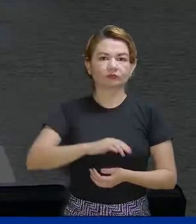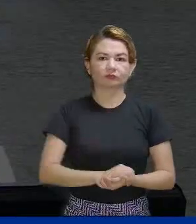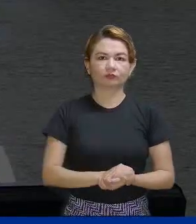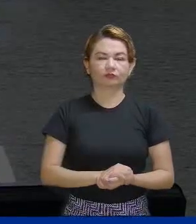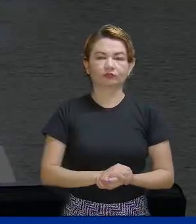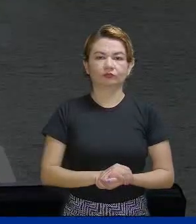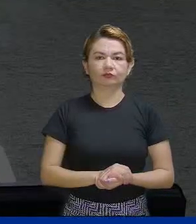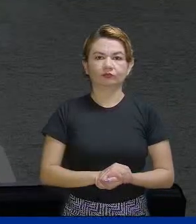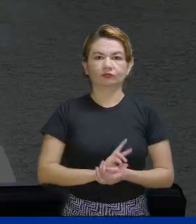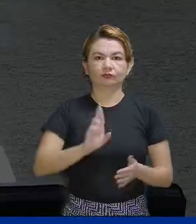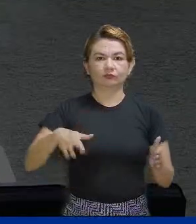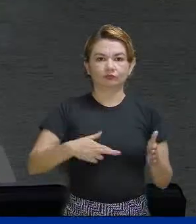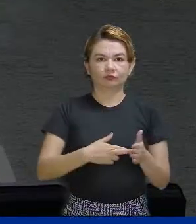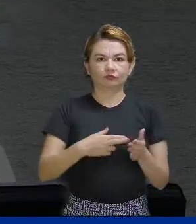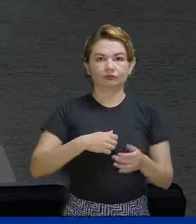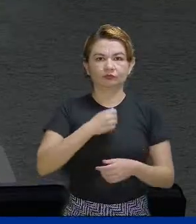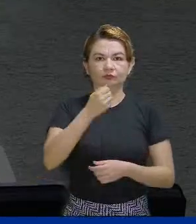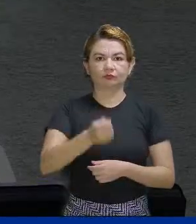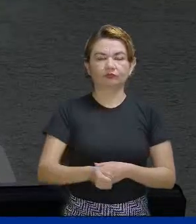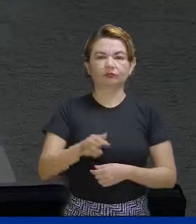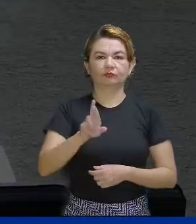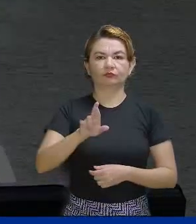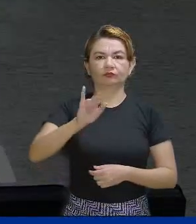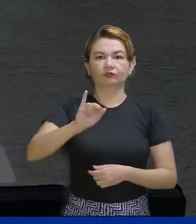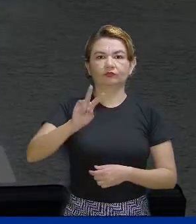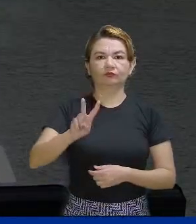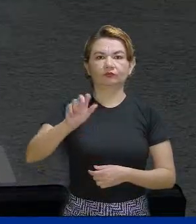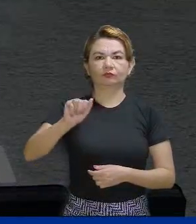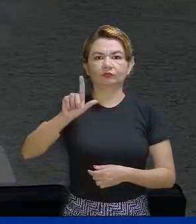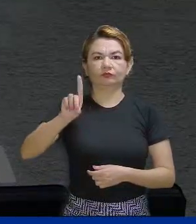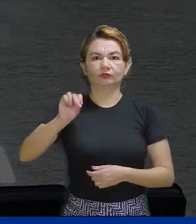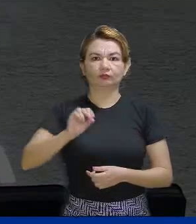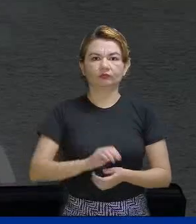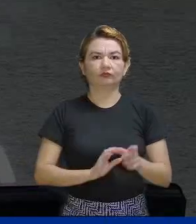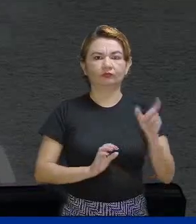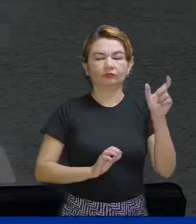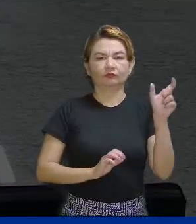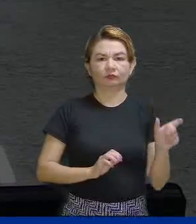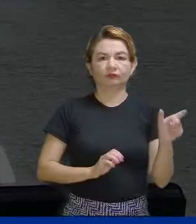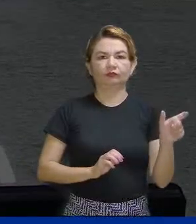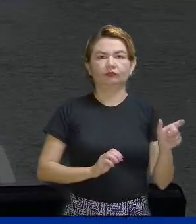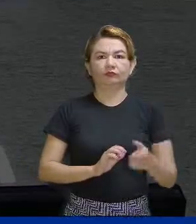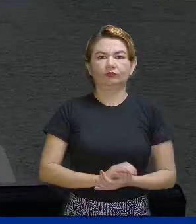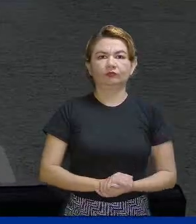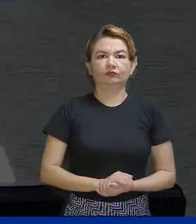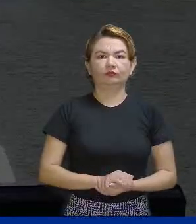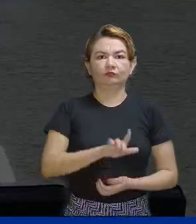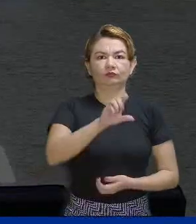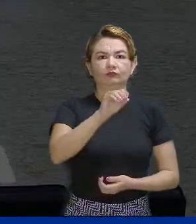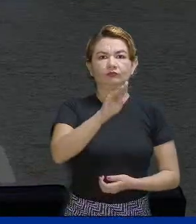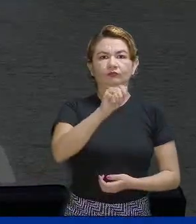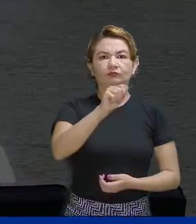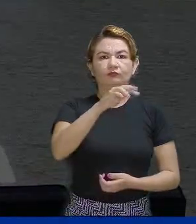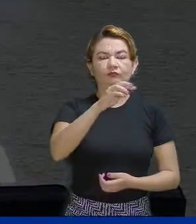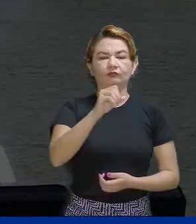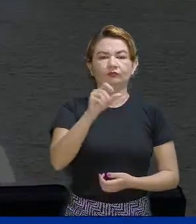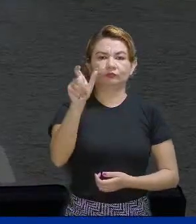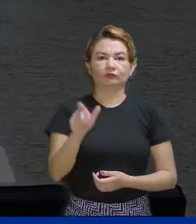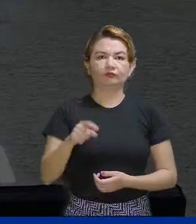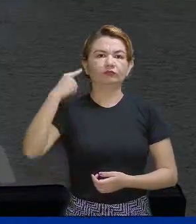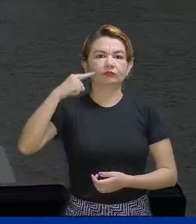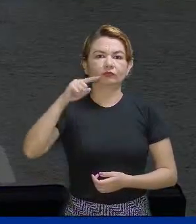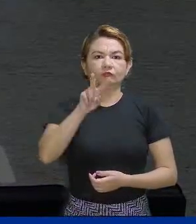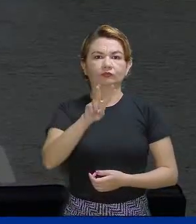relator juiz Rivaldo Valente. Corrente Calei Lobato. Julgada Vitória